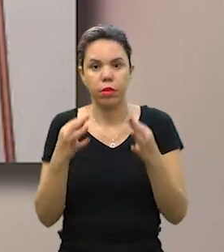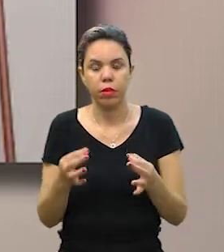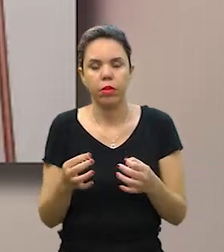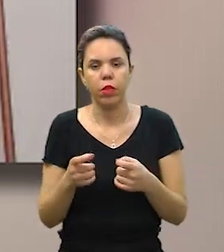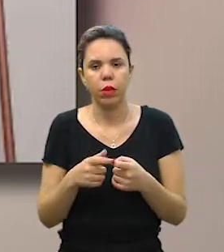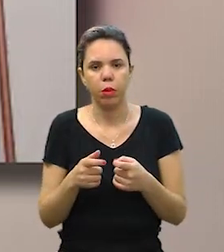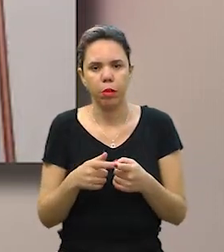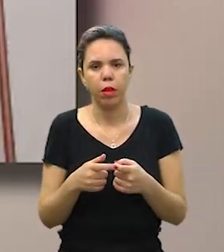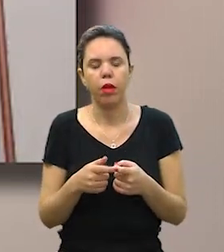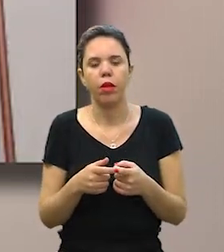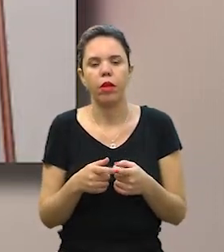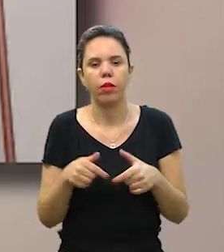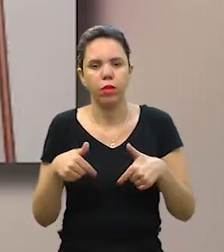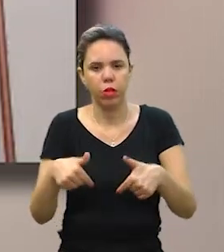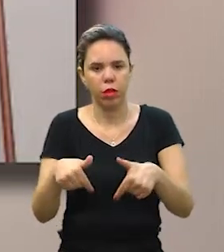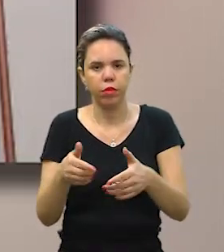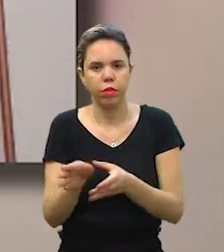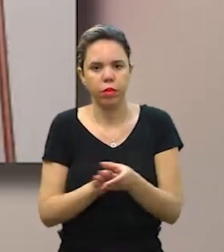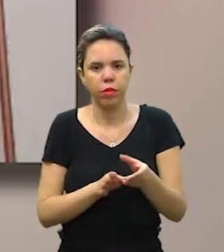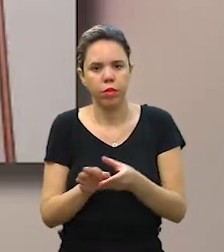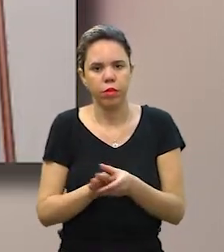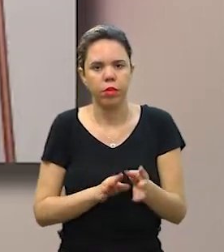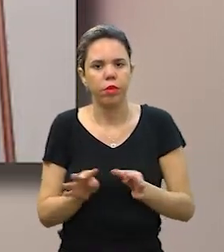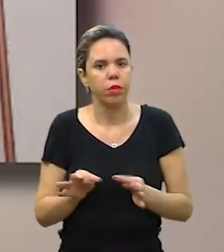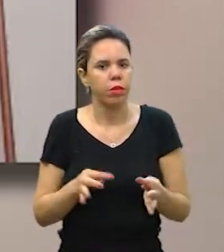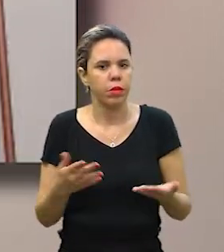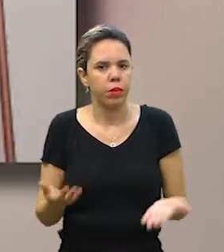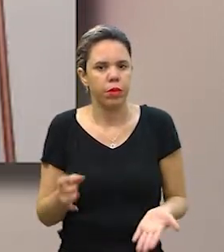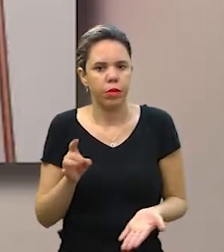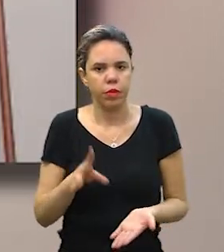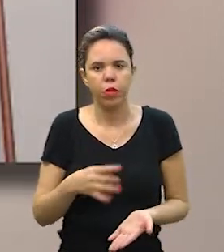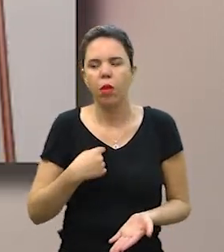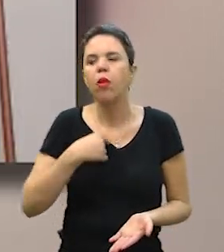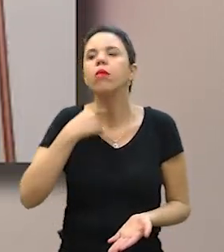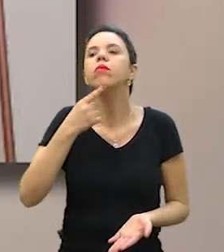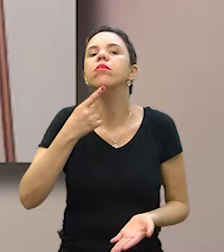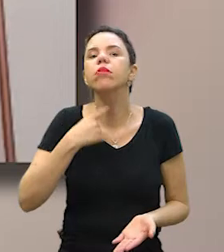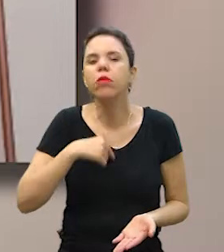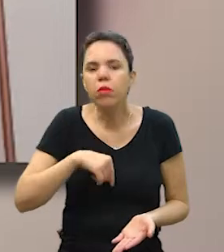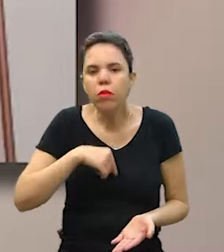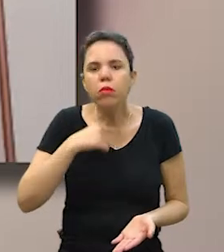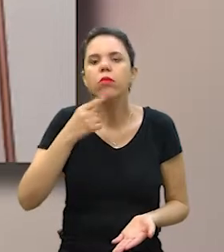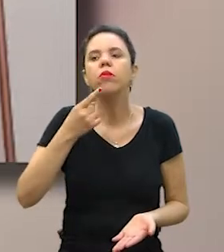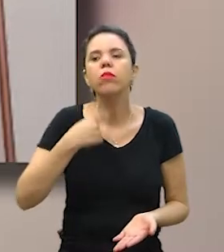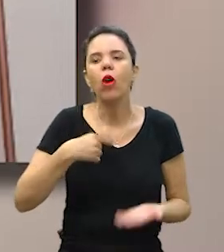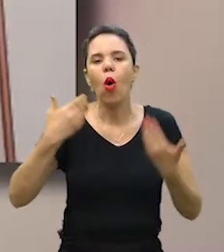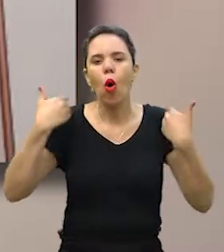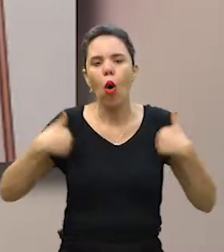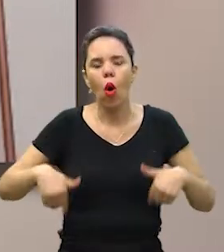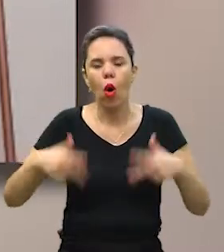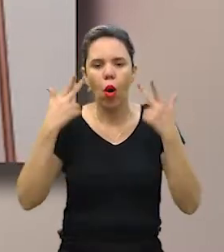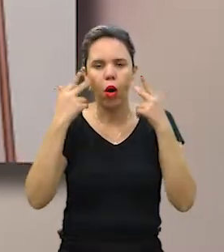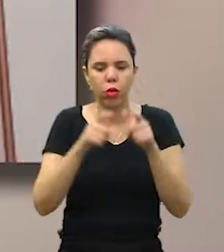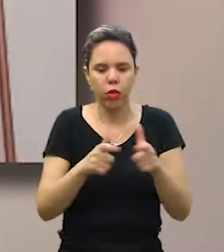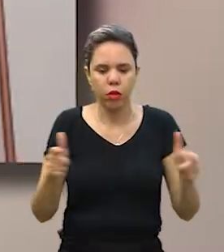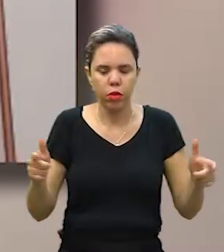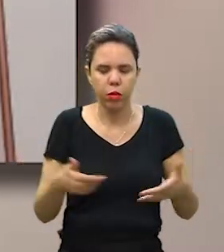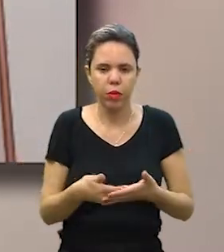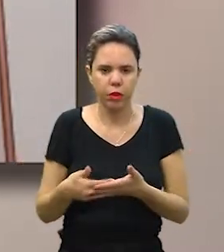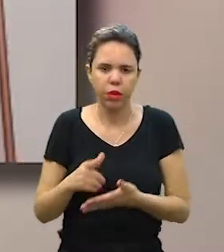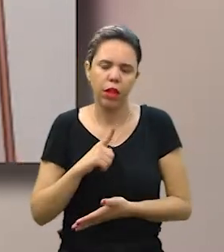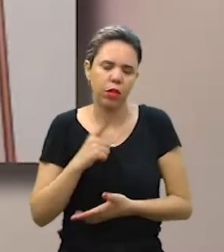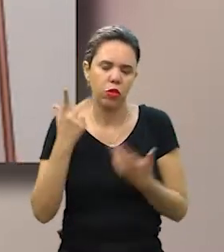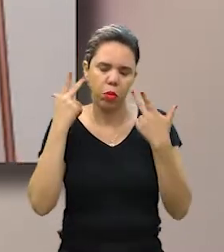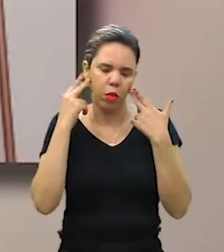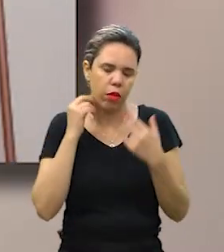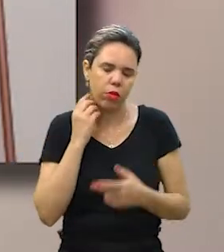para o pediatra intervir e orientar. Agora, quando é só um refluxo fisiológico, onde a grande maioria desses